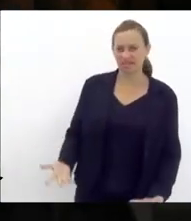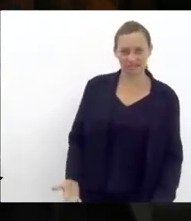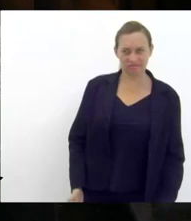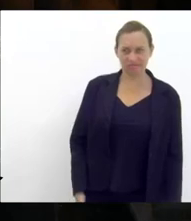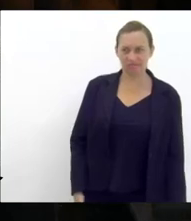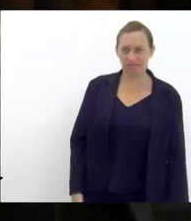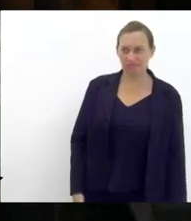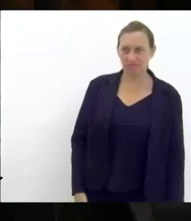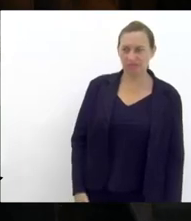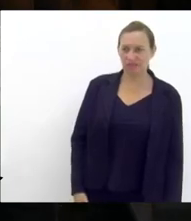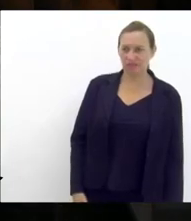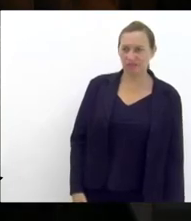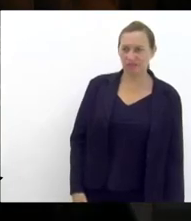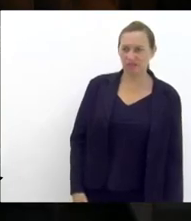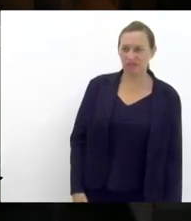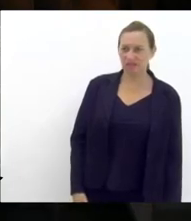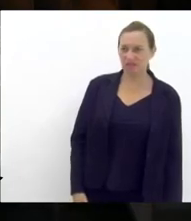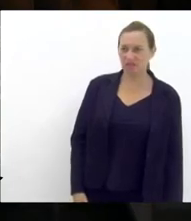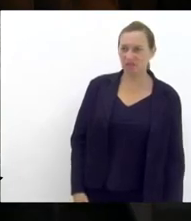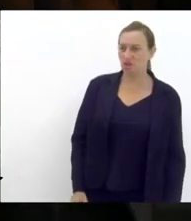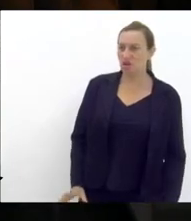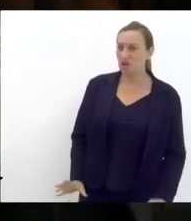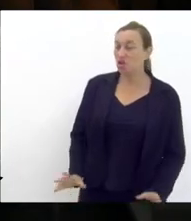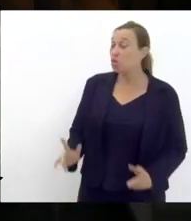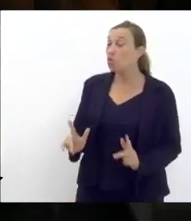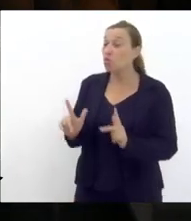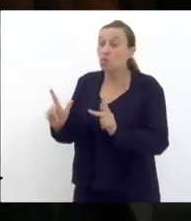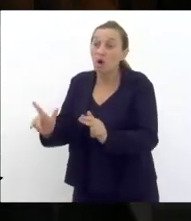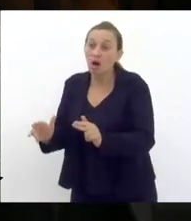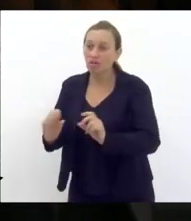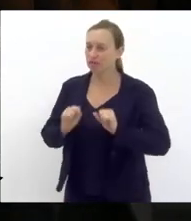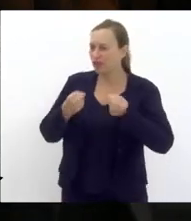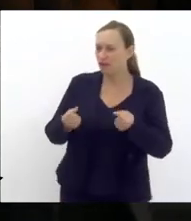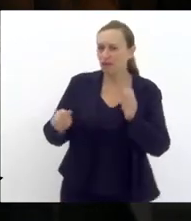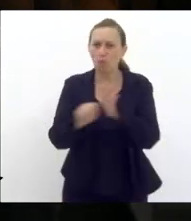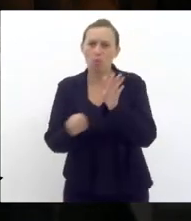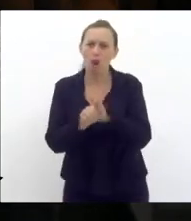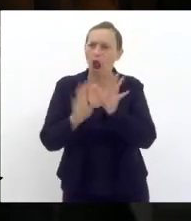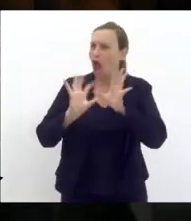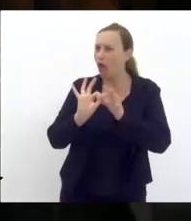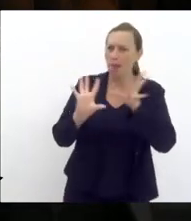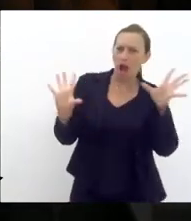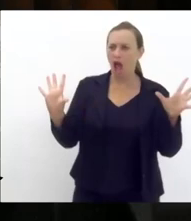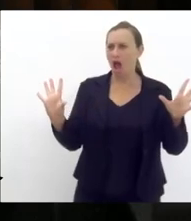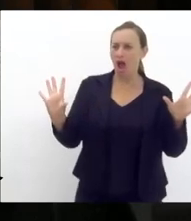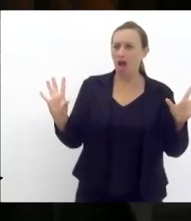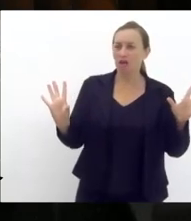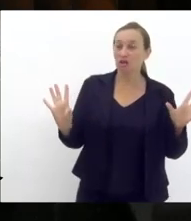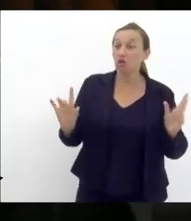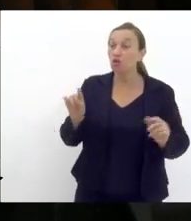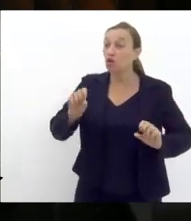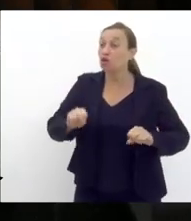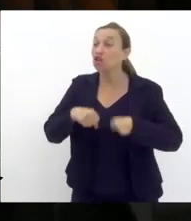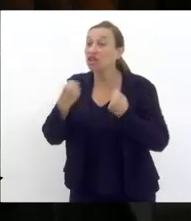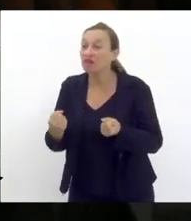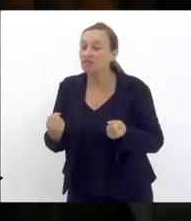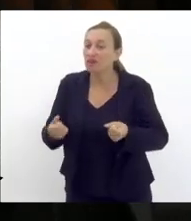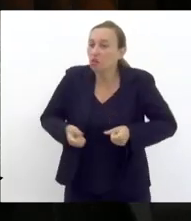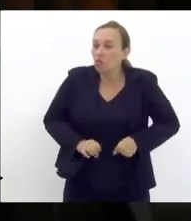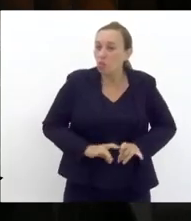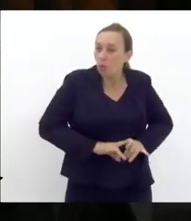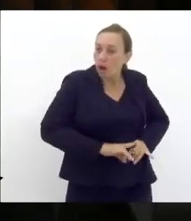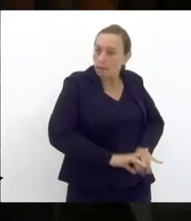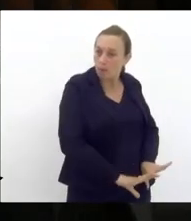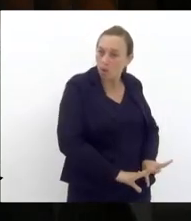da moralidade os mesmo que defendem a liberação das drogas os mesmos que defende o aborto